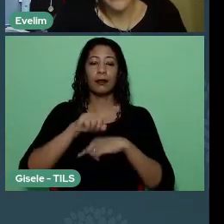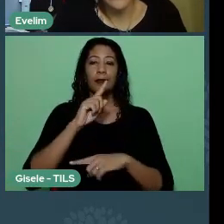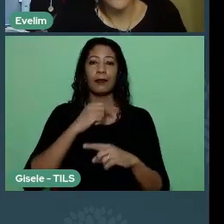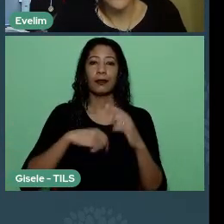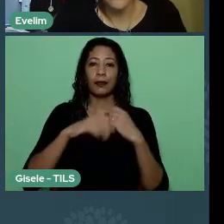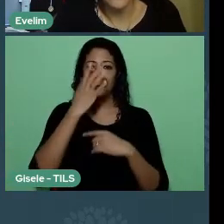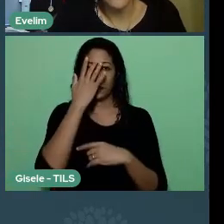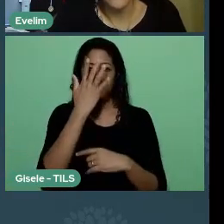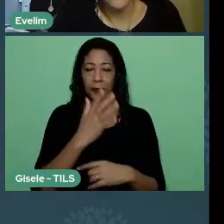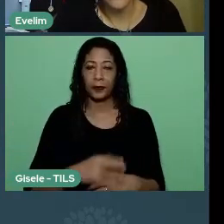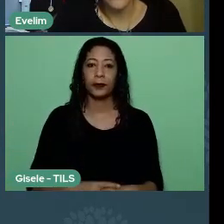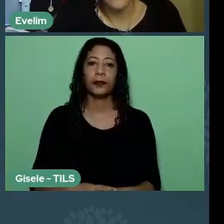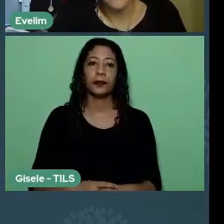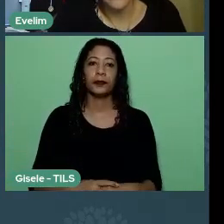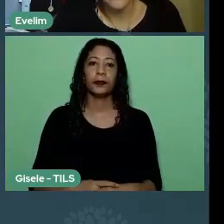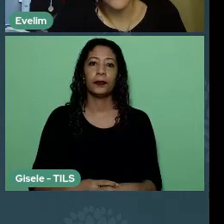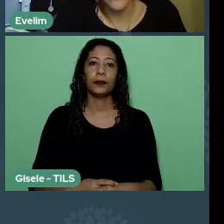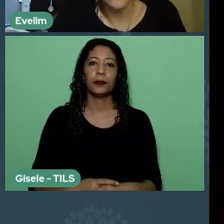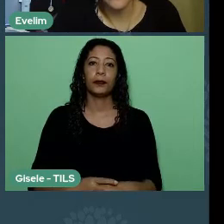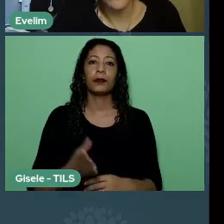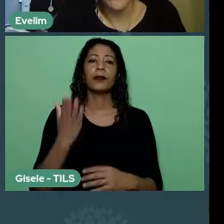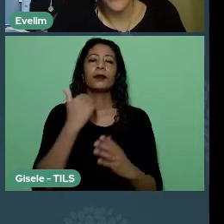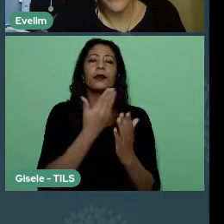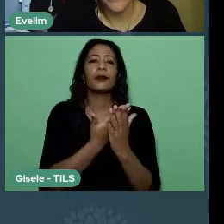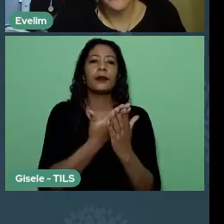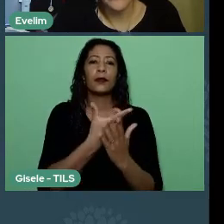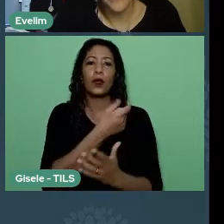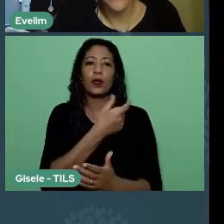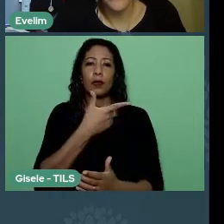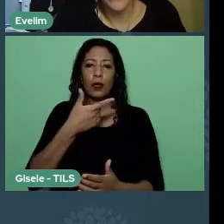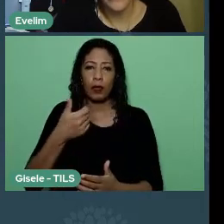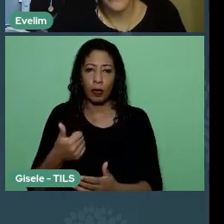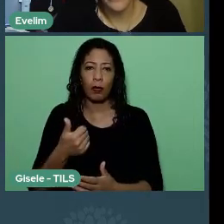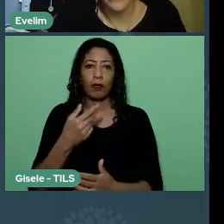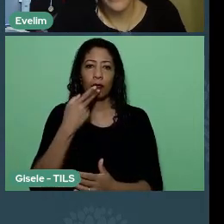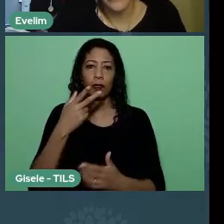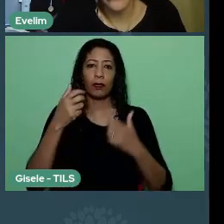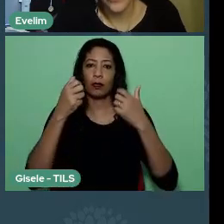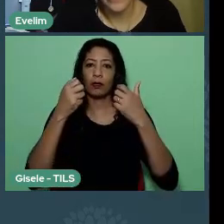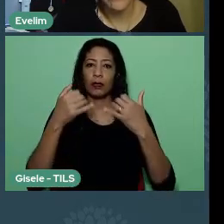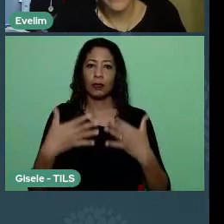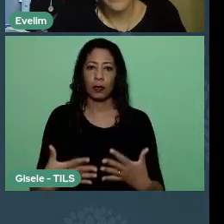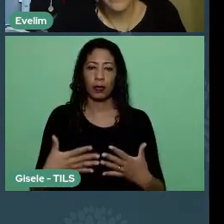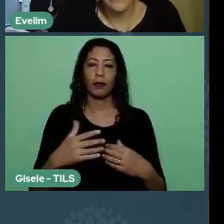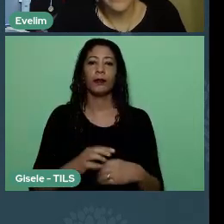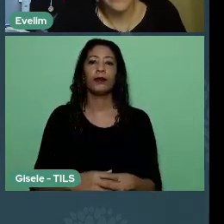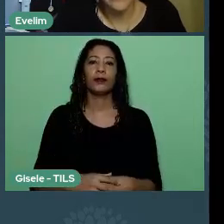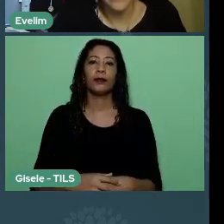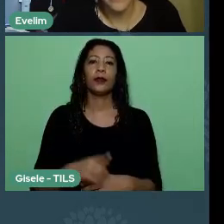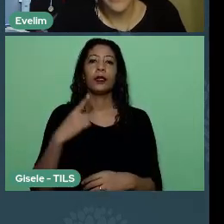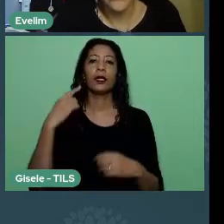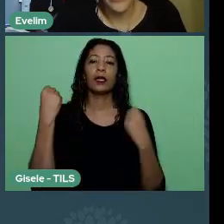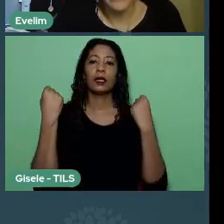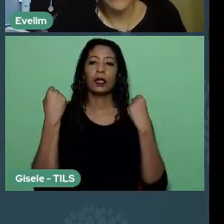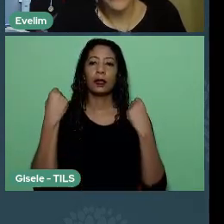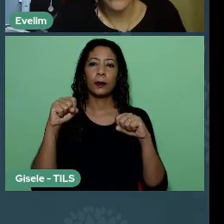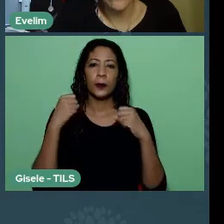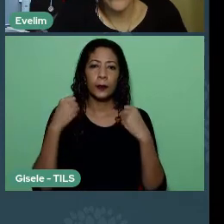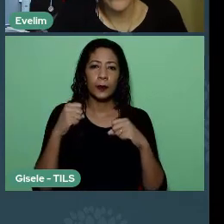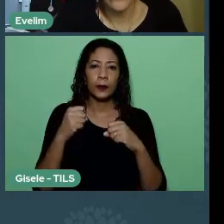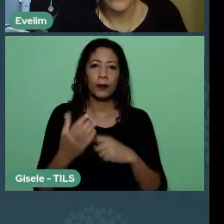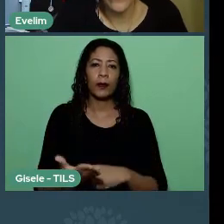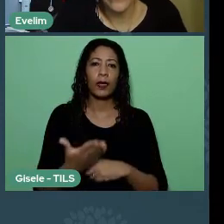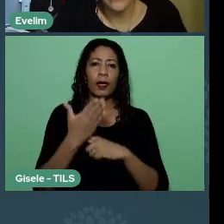No estádio, em 2001, trouxe que o exercício reduz a prevalência, né, de asma em crianças, e